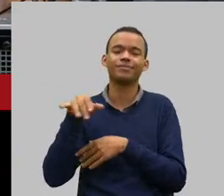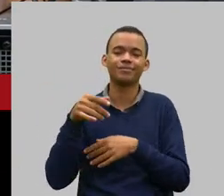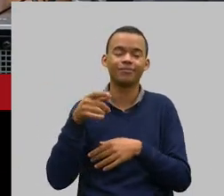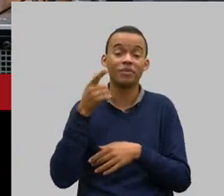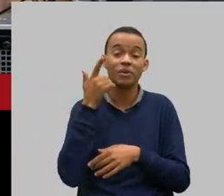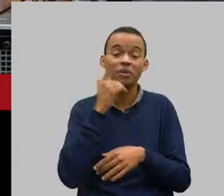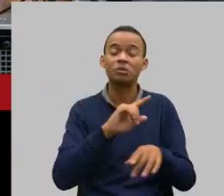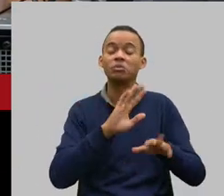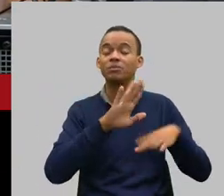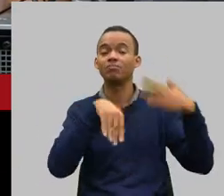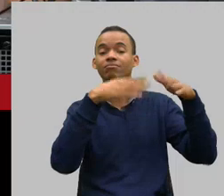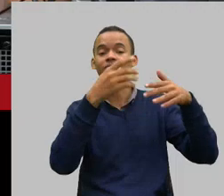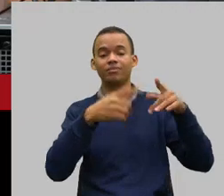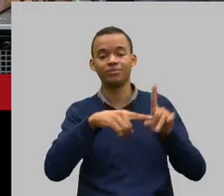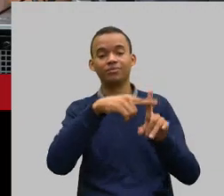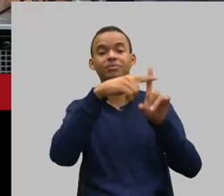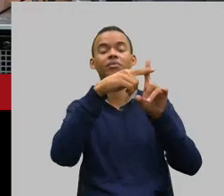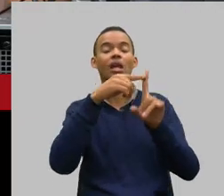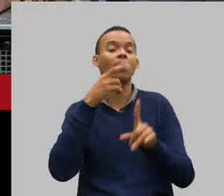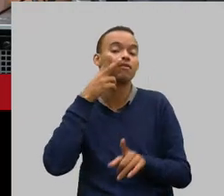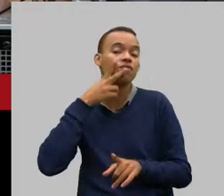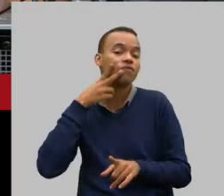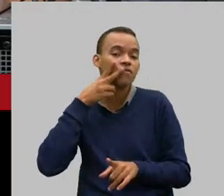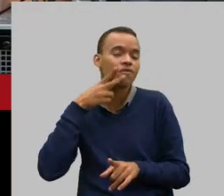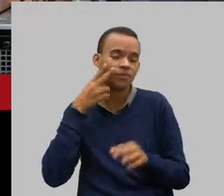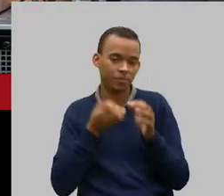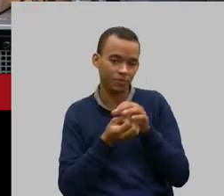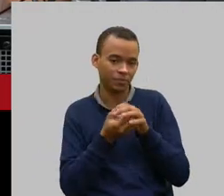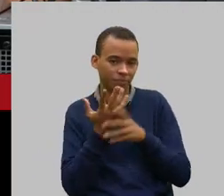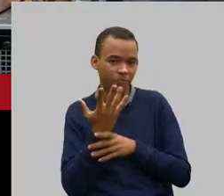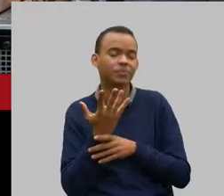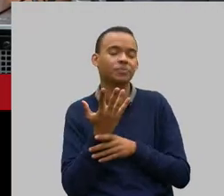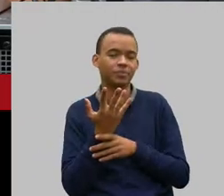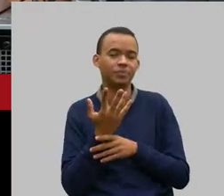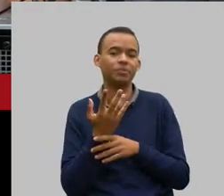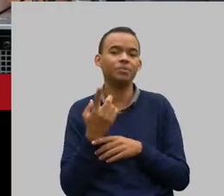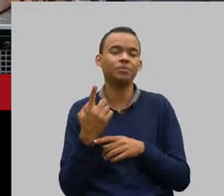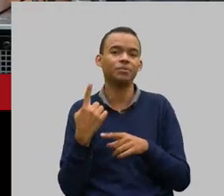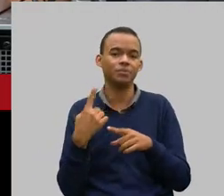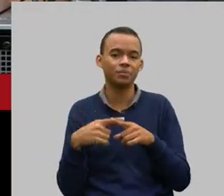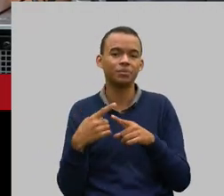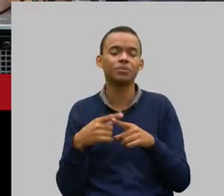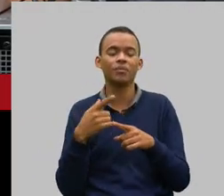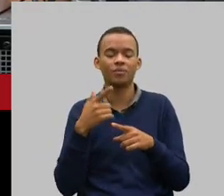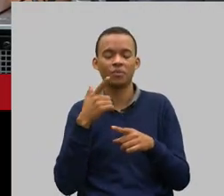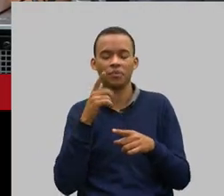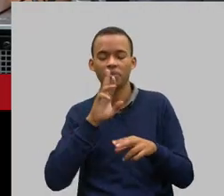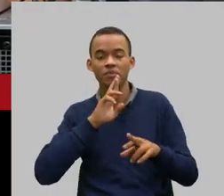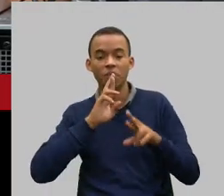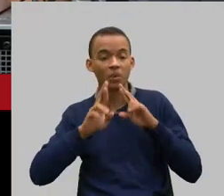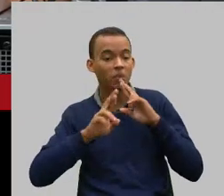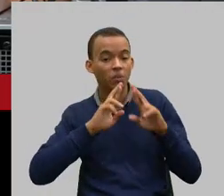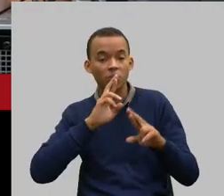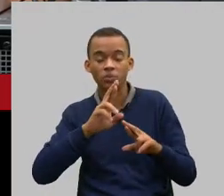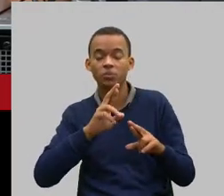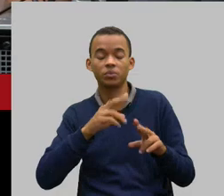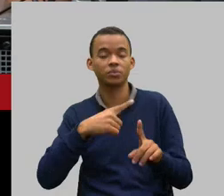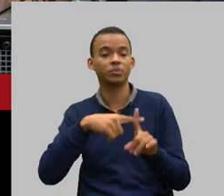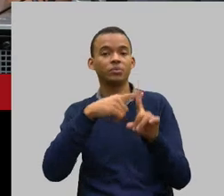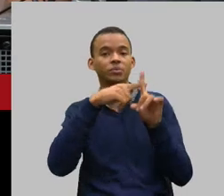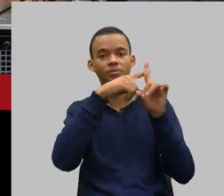consegue elucidar aí em termos de resultado né E temos hoje